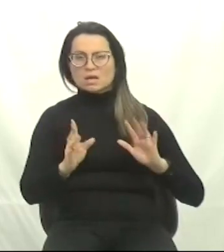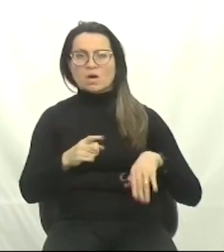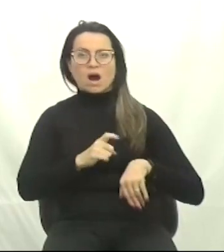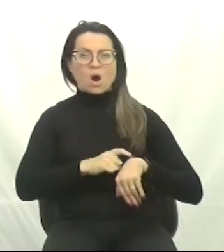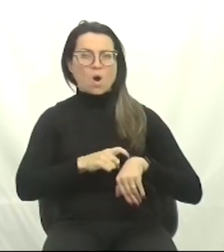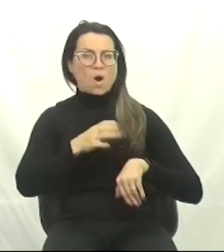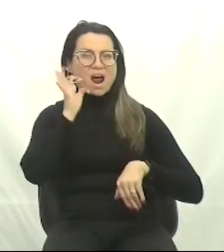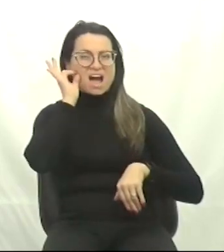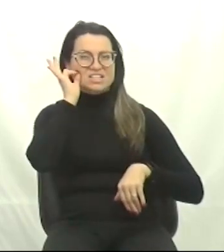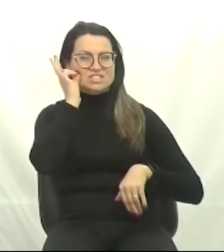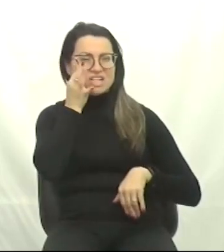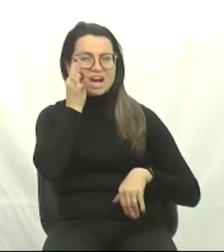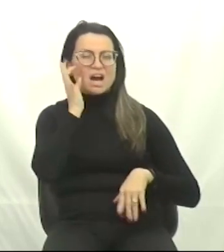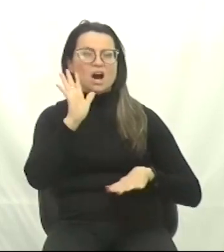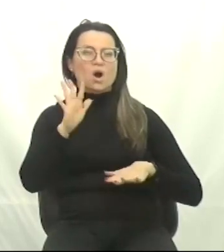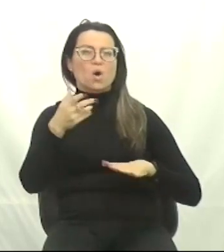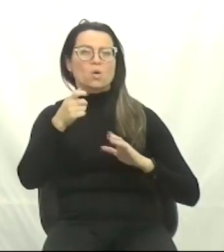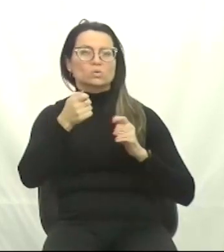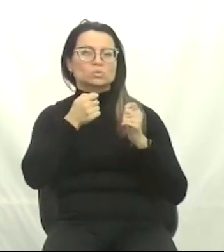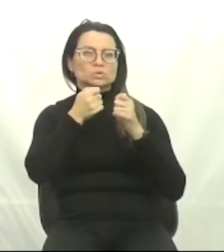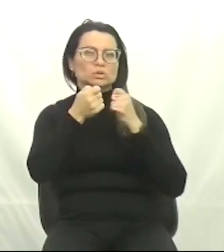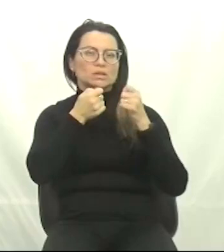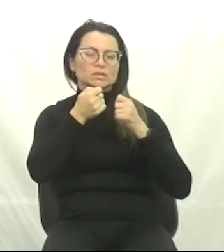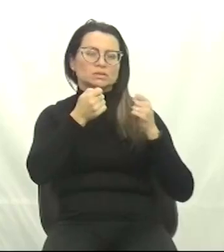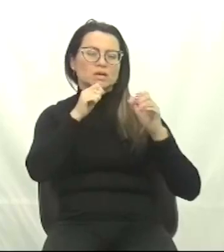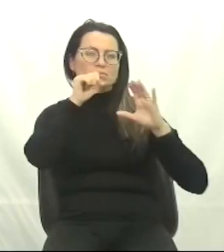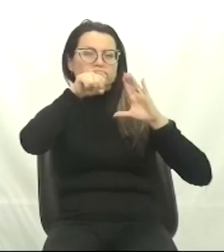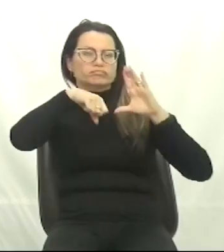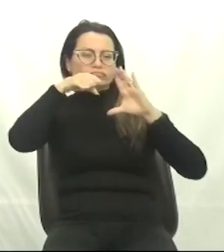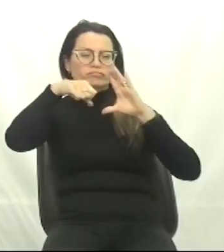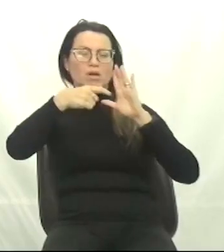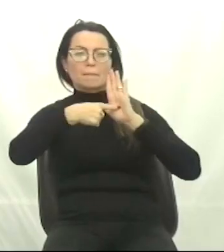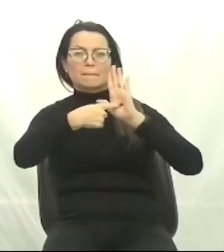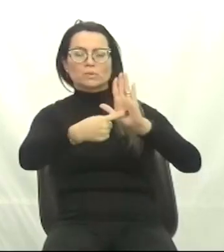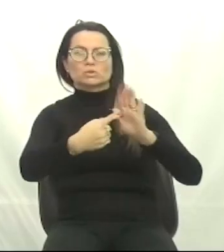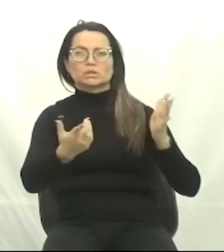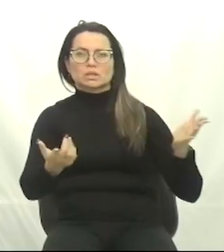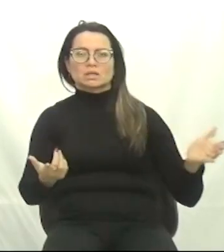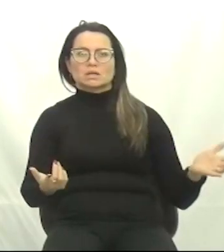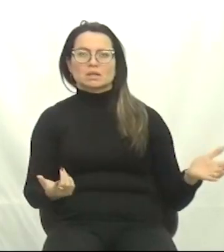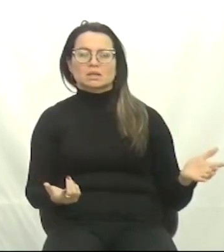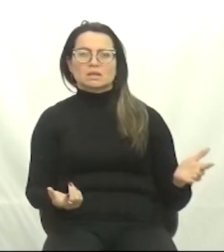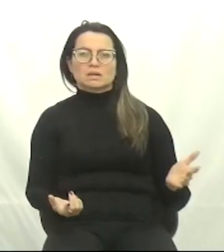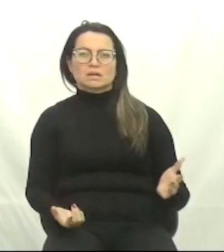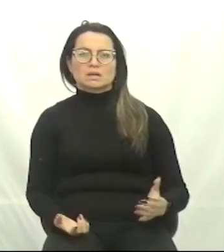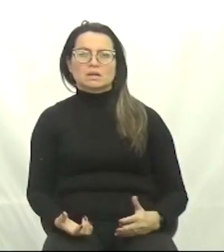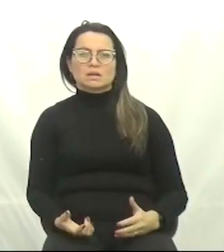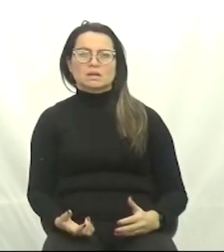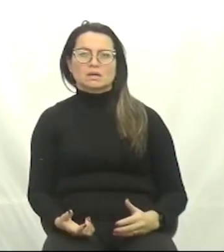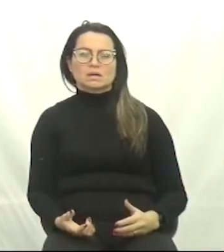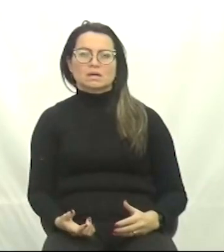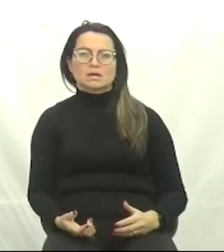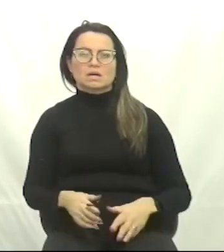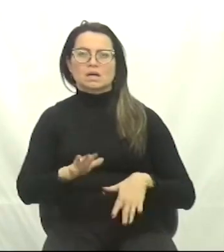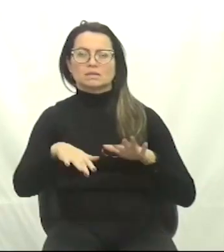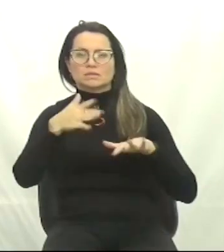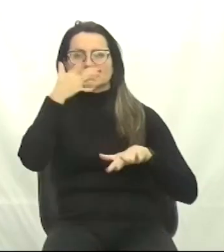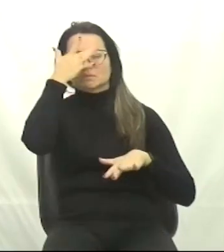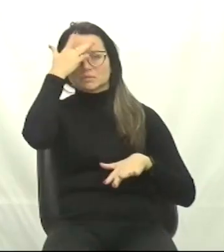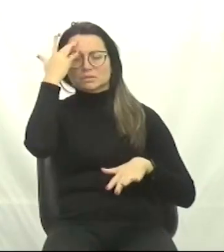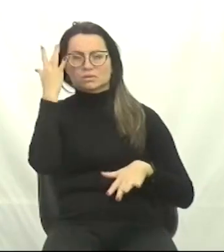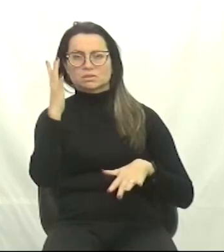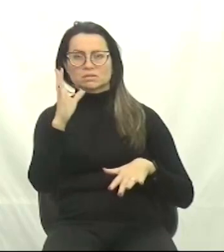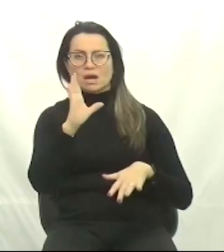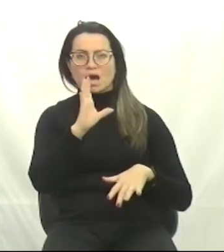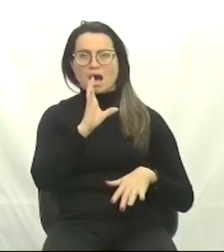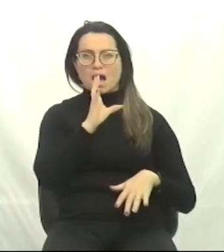hora, ou da imprensa ir lá verificar, mostrar, e vai ter que... tem gente que aprende, assim, eu costumo dizer que as pessoas aprendem no amor ou na dor,